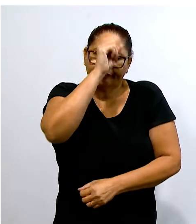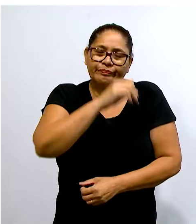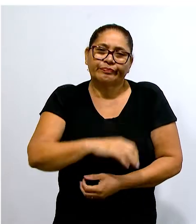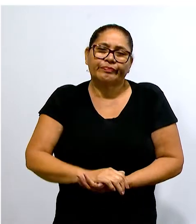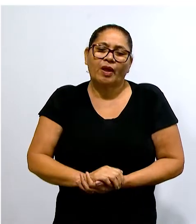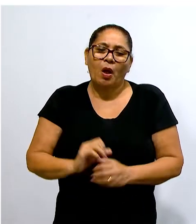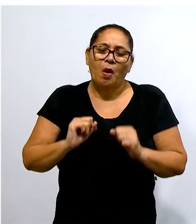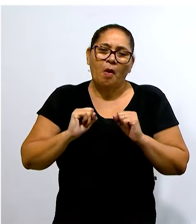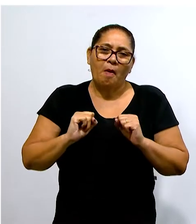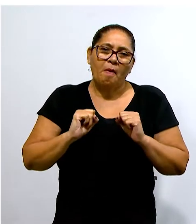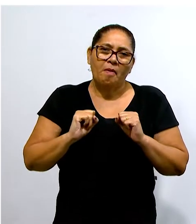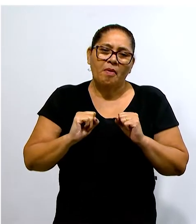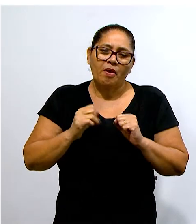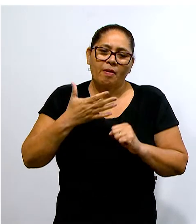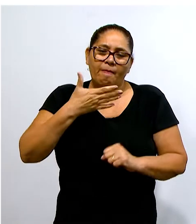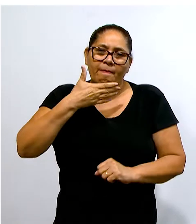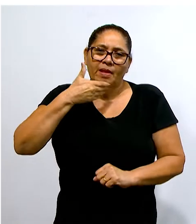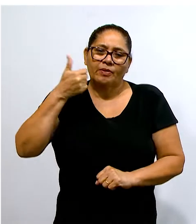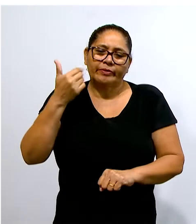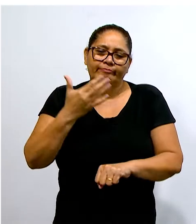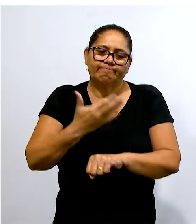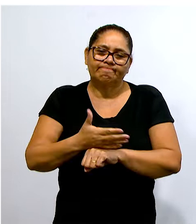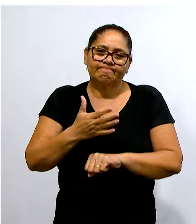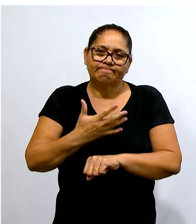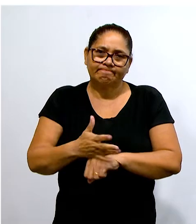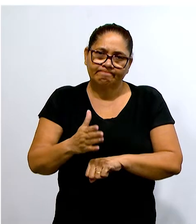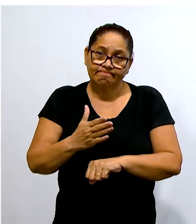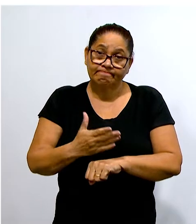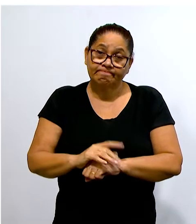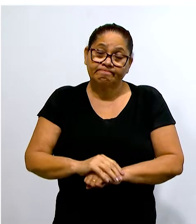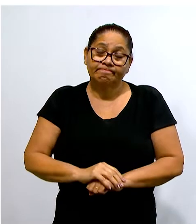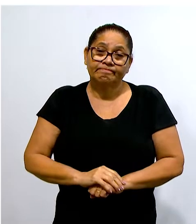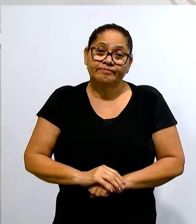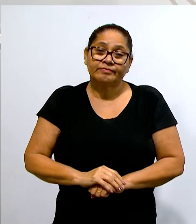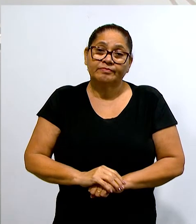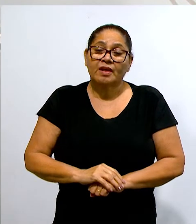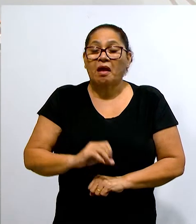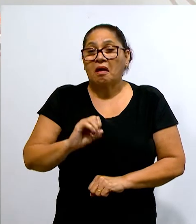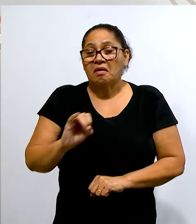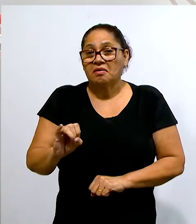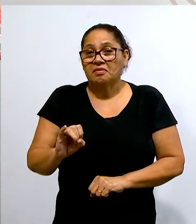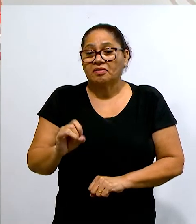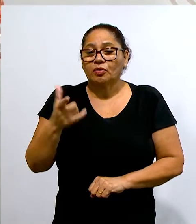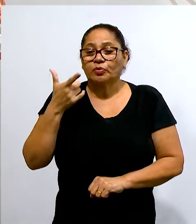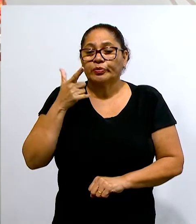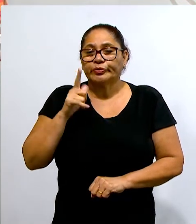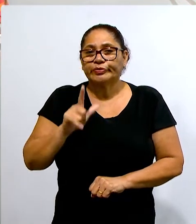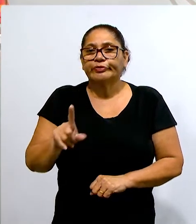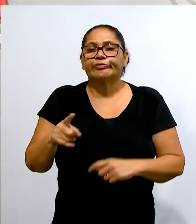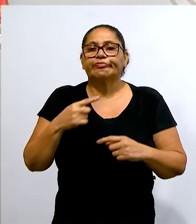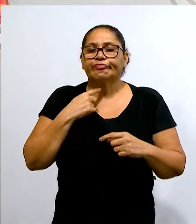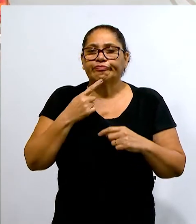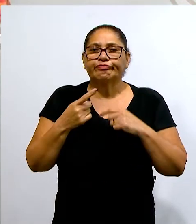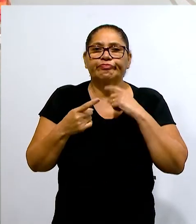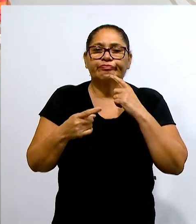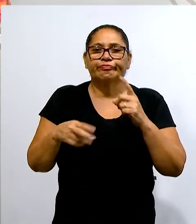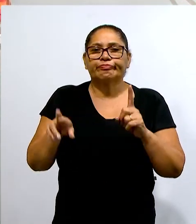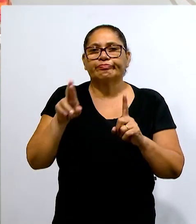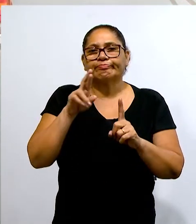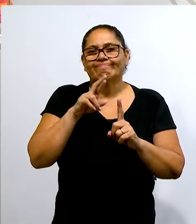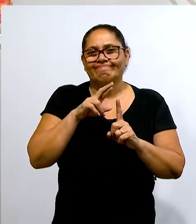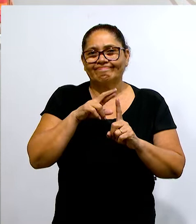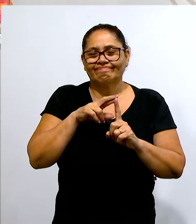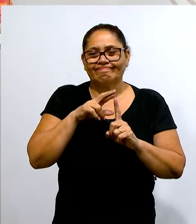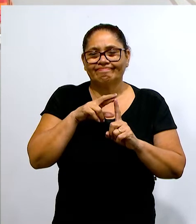né, pode melhorar a minha prática, e assim eu consigo, sem dúvida, fazer uma referência,